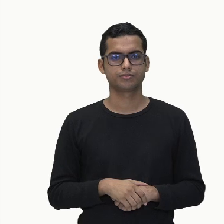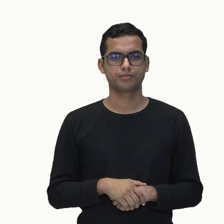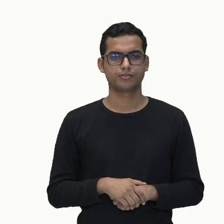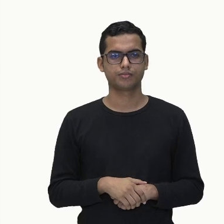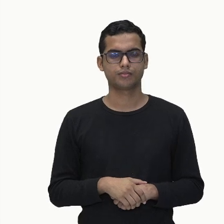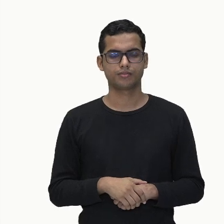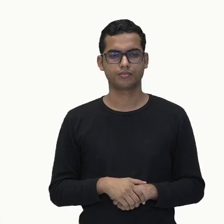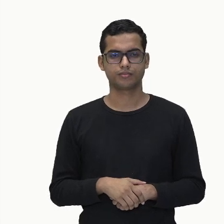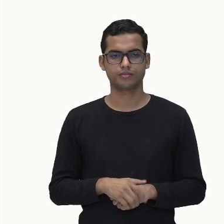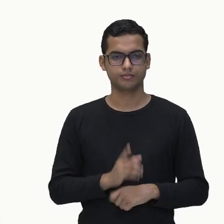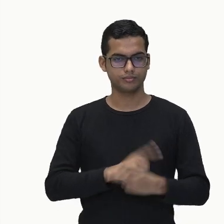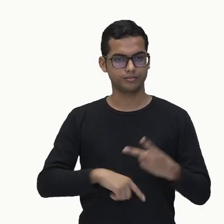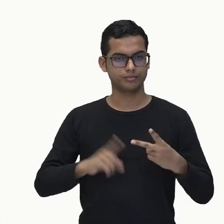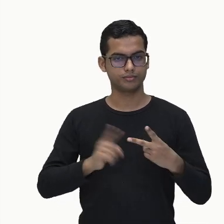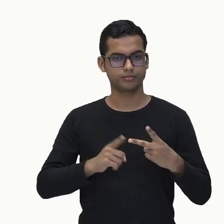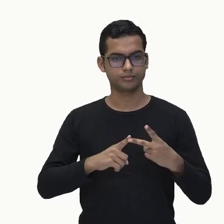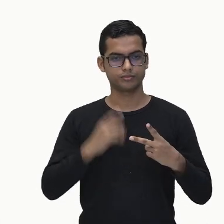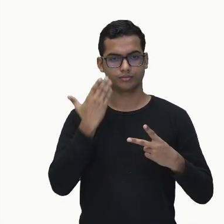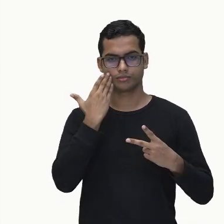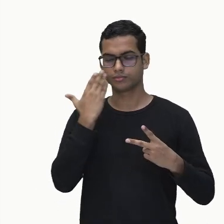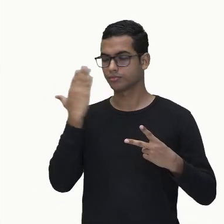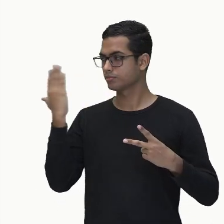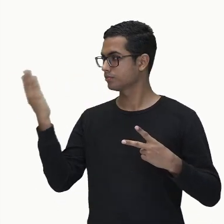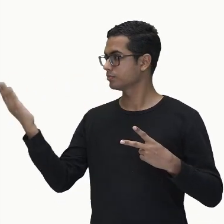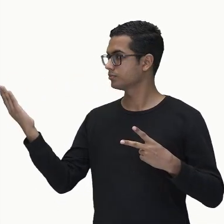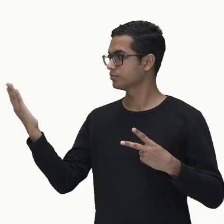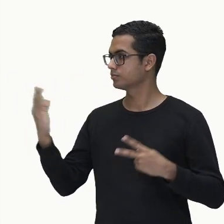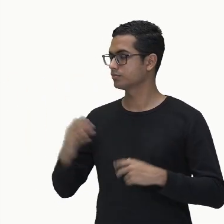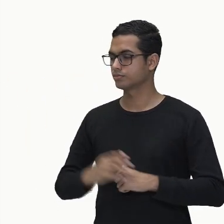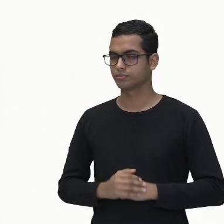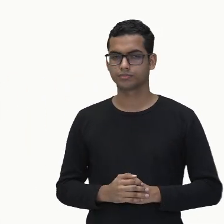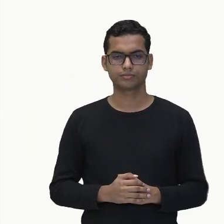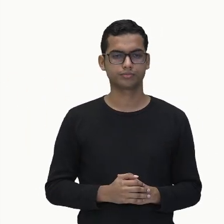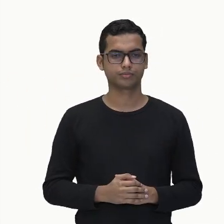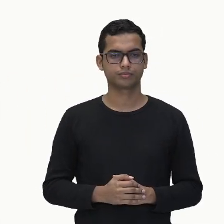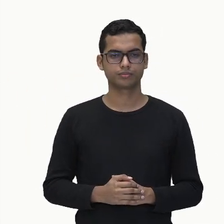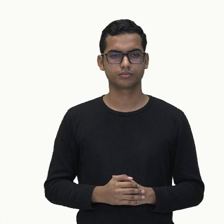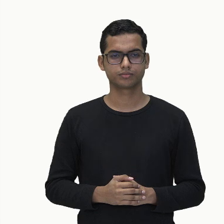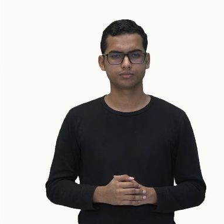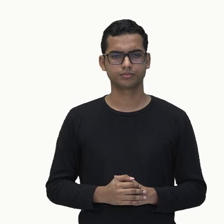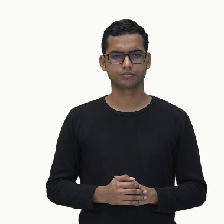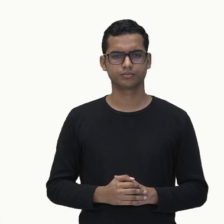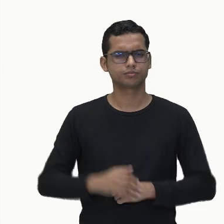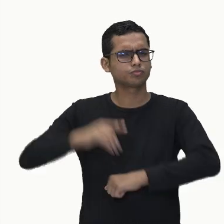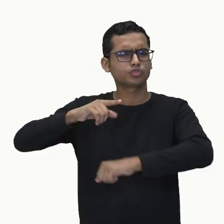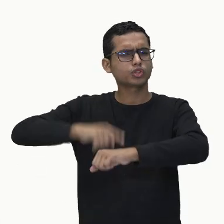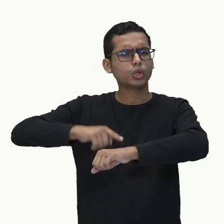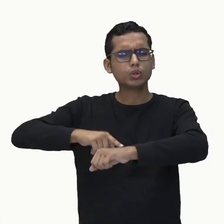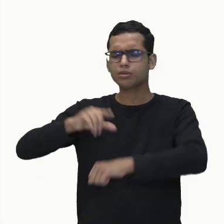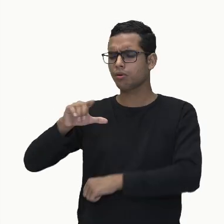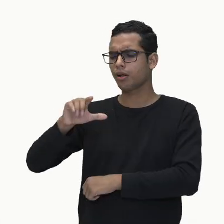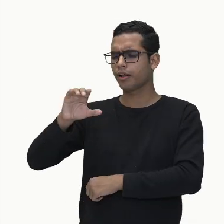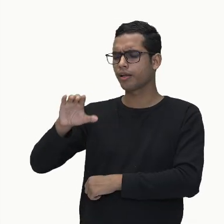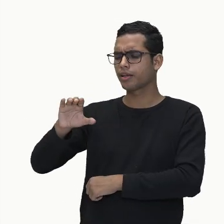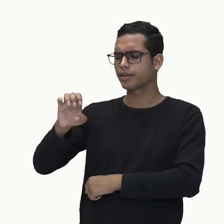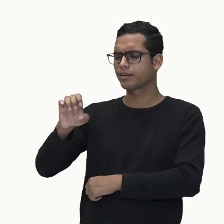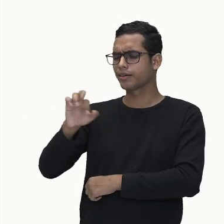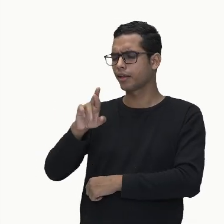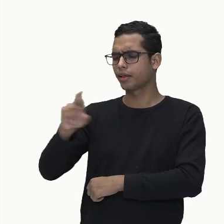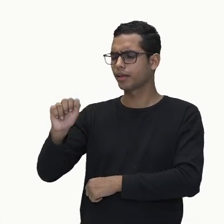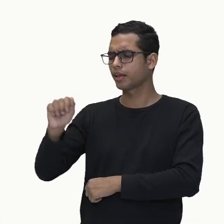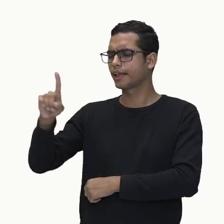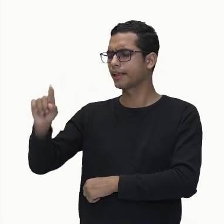cerrada se disse também em Punto que que é hora cerrada hora cerrada